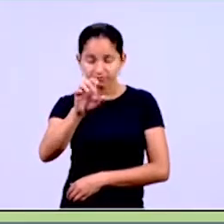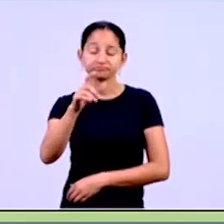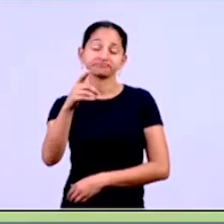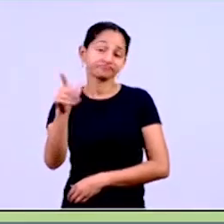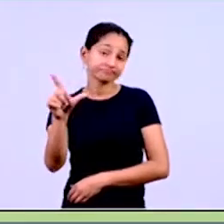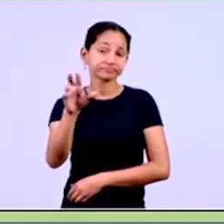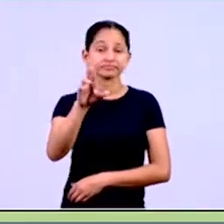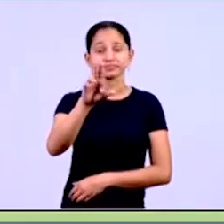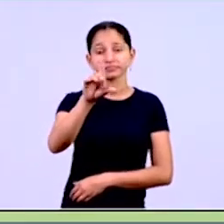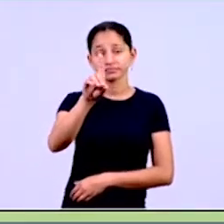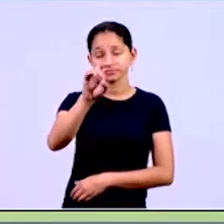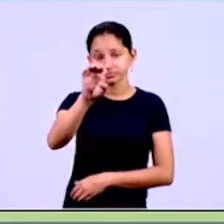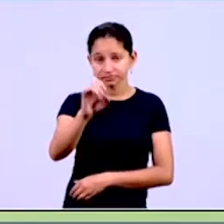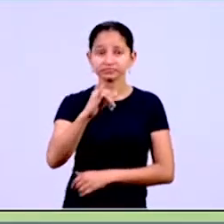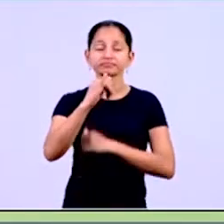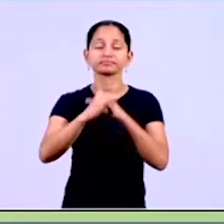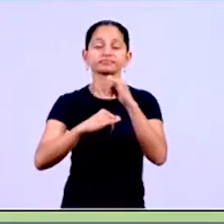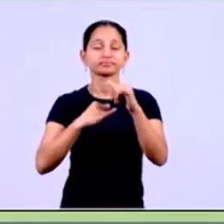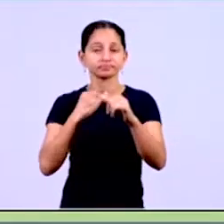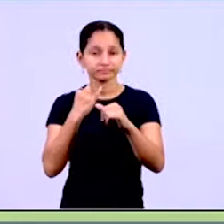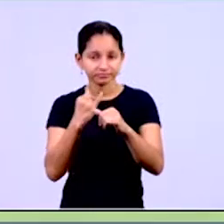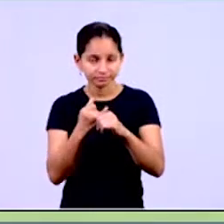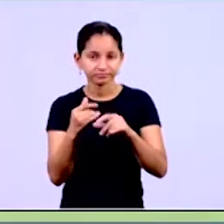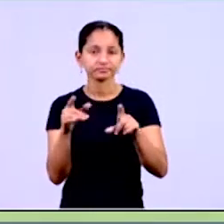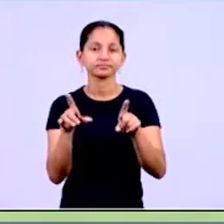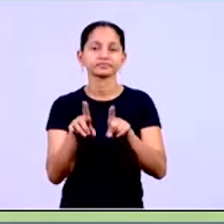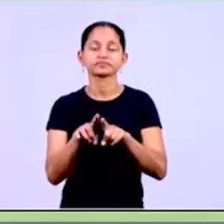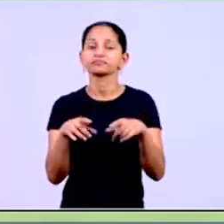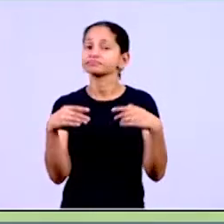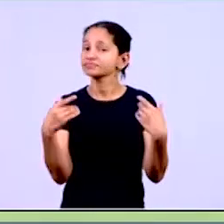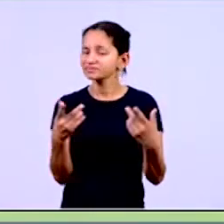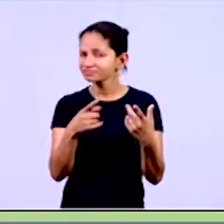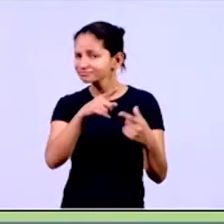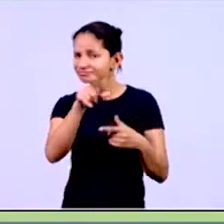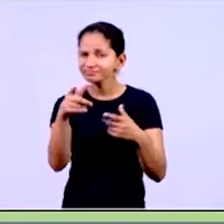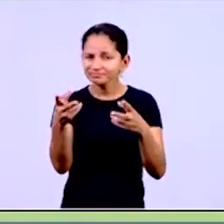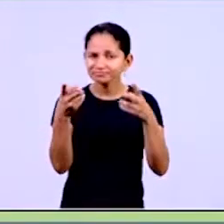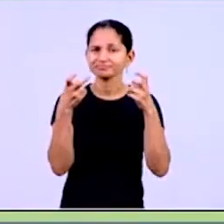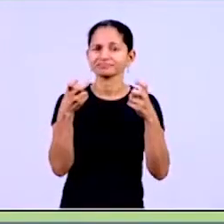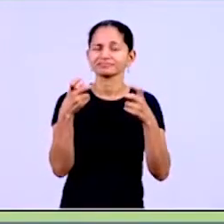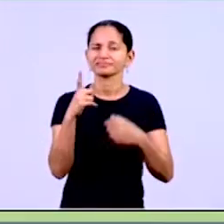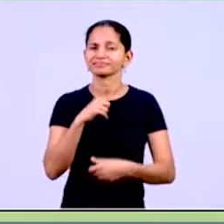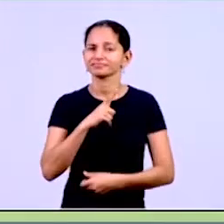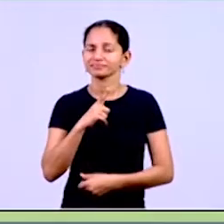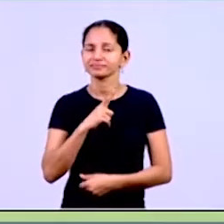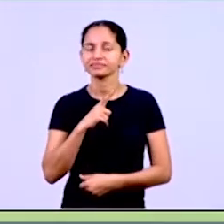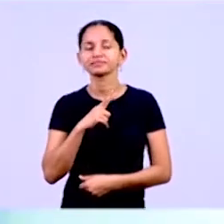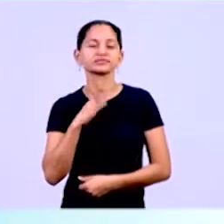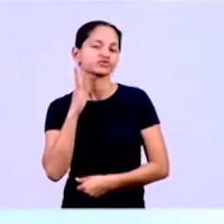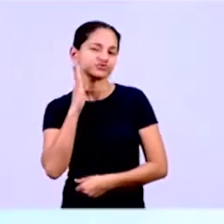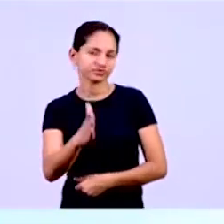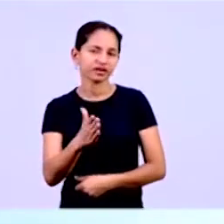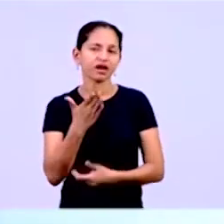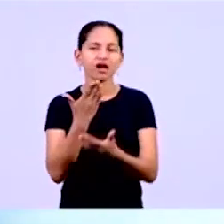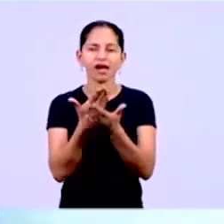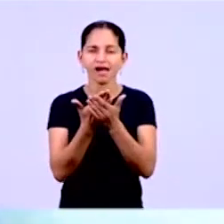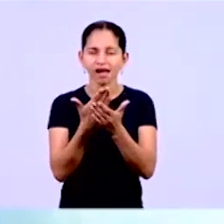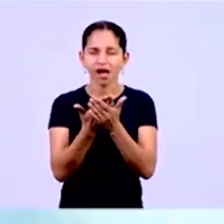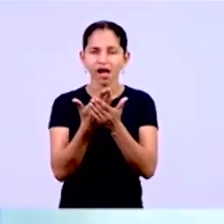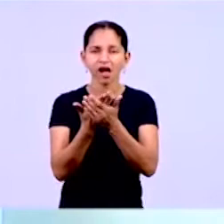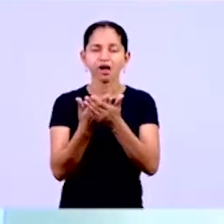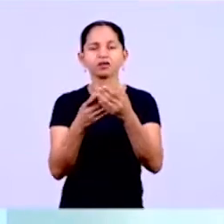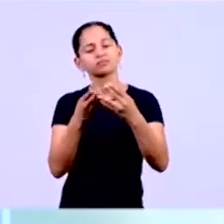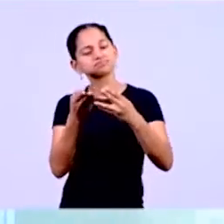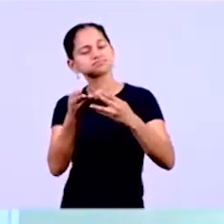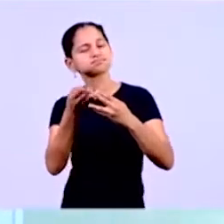computadores e internet. Bem que internet, vocês tiveram uma mega de uma aula, vocês tiveram aí uma mega de uma matéria muito